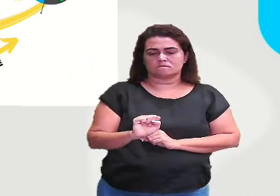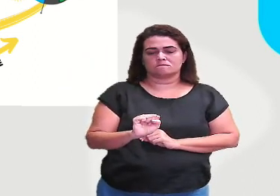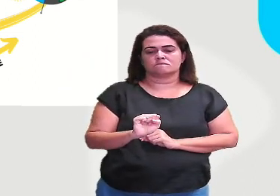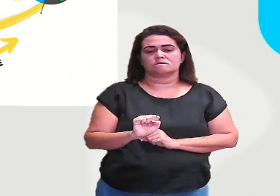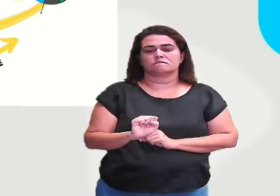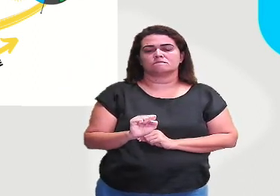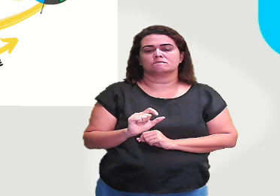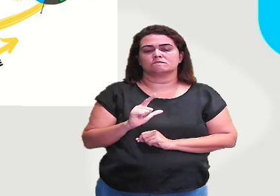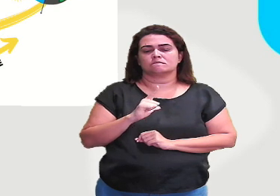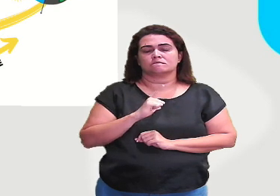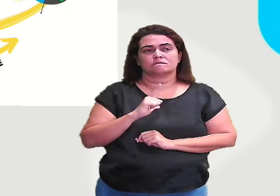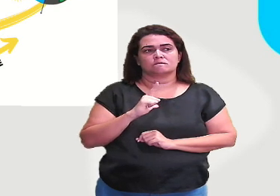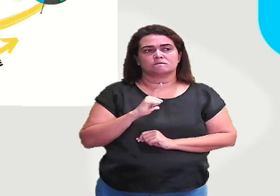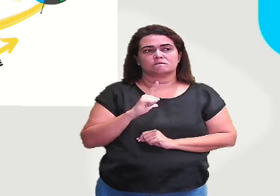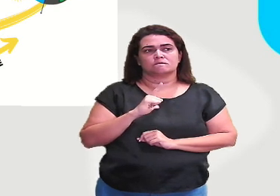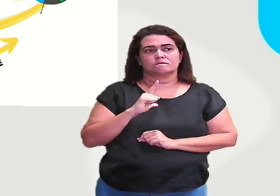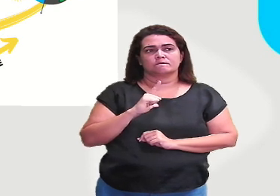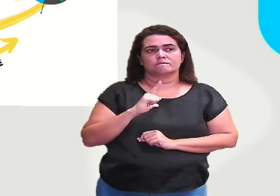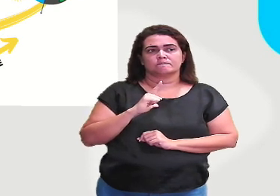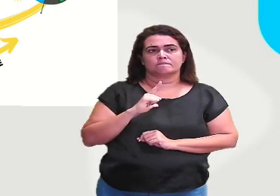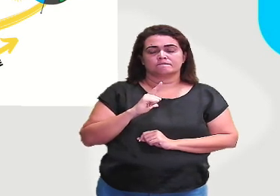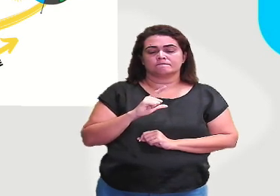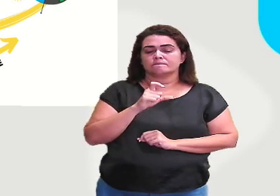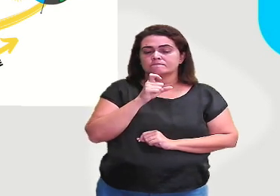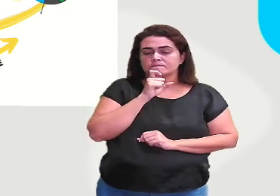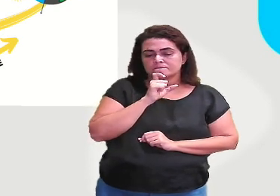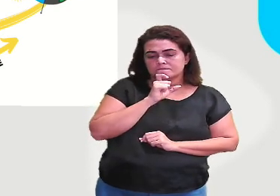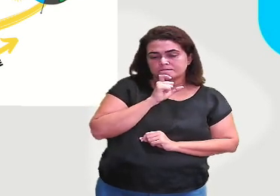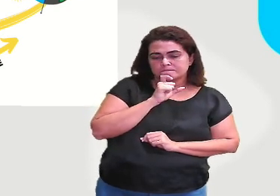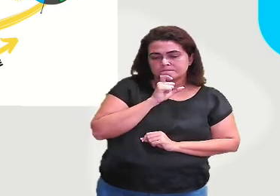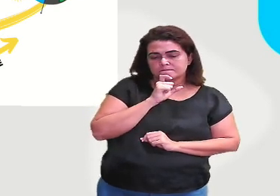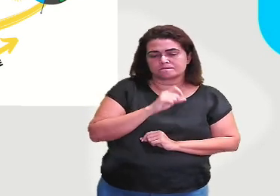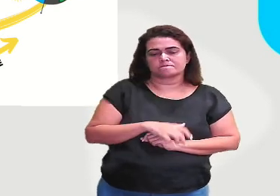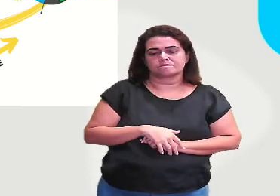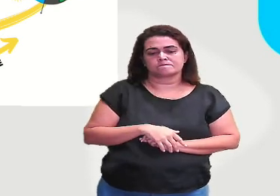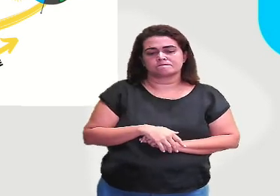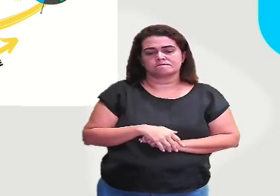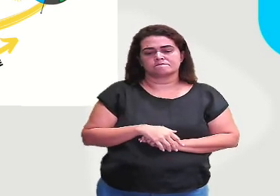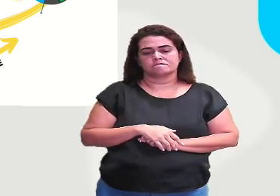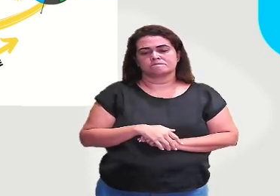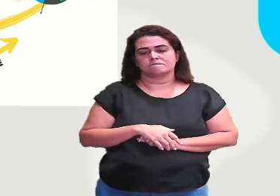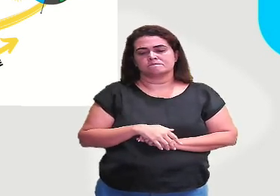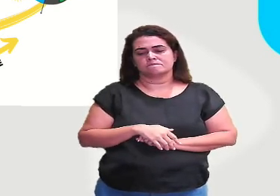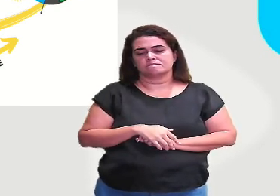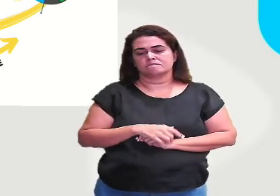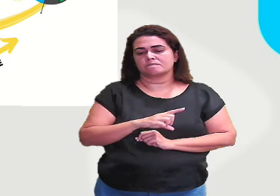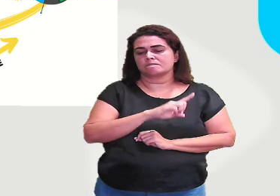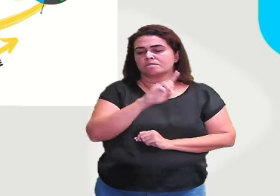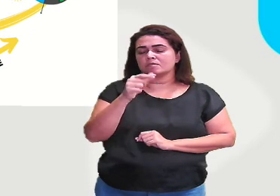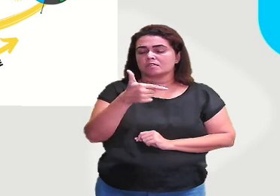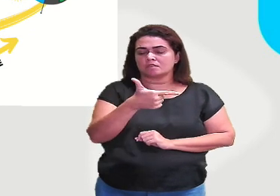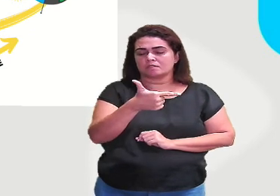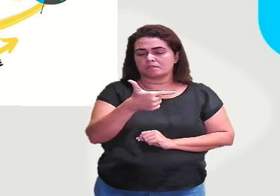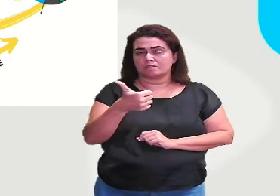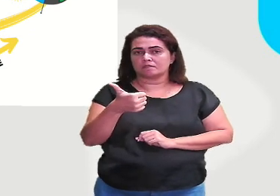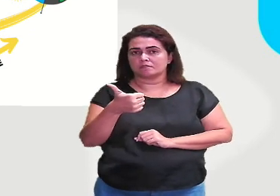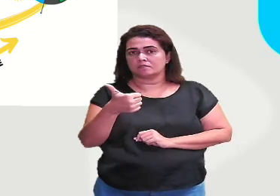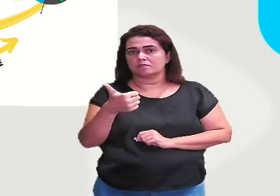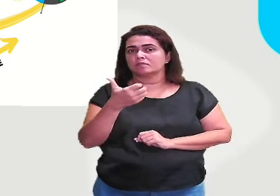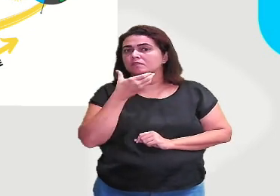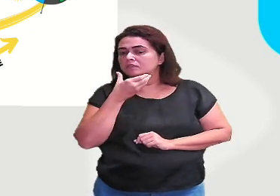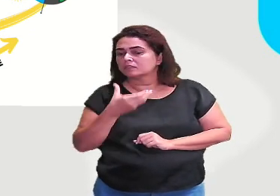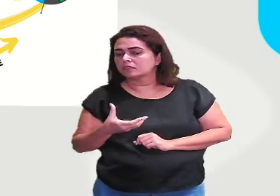ela vai estar recebendo com menos intensidade, então vai ser o nosso inverno. Já na figura do 21 de dezembro, lá no